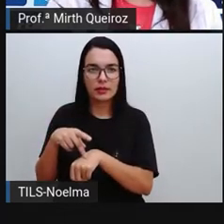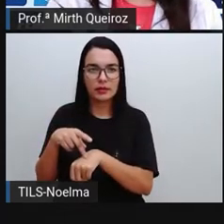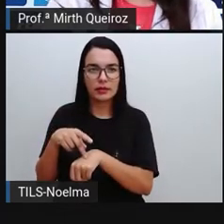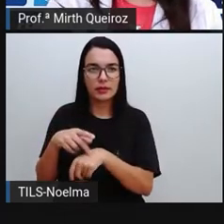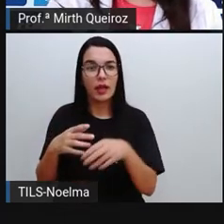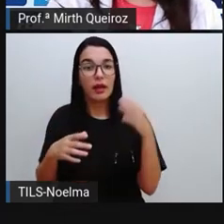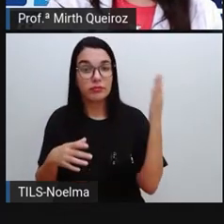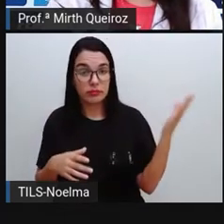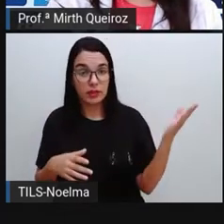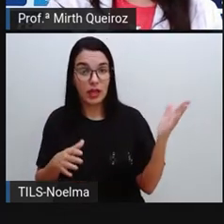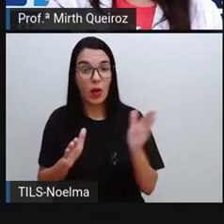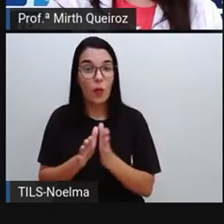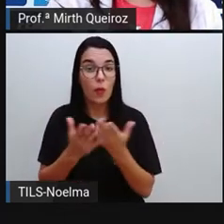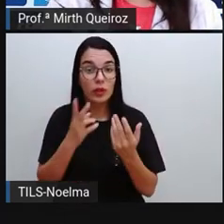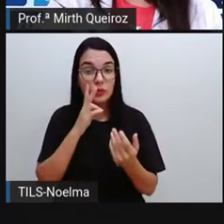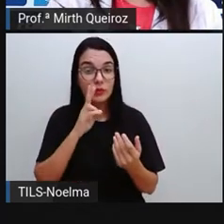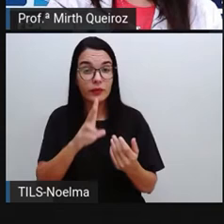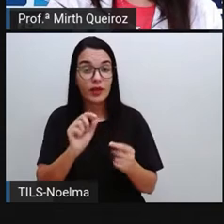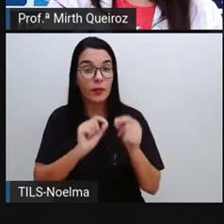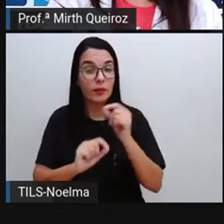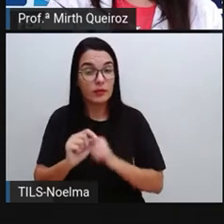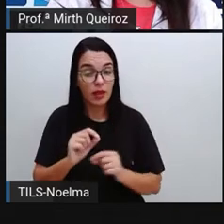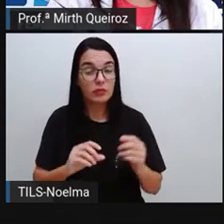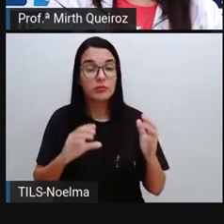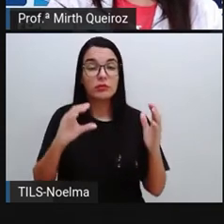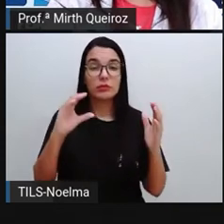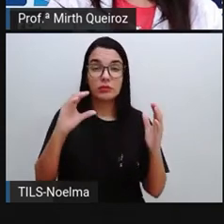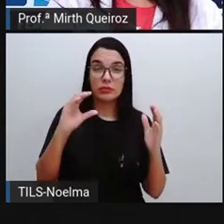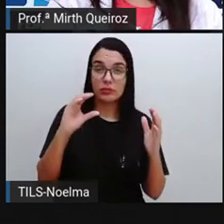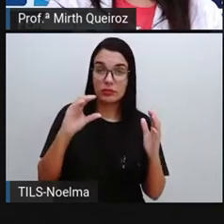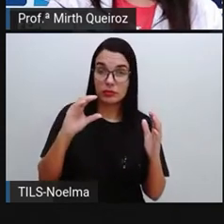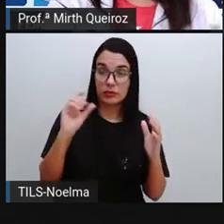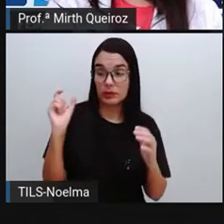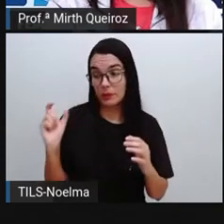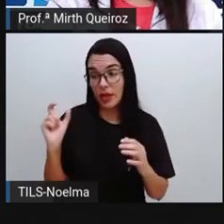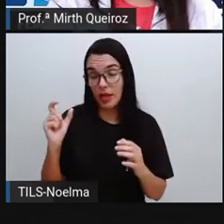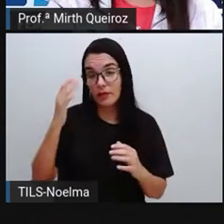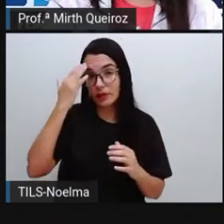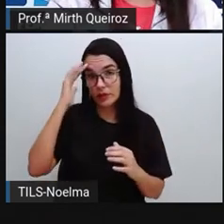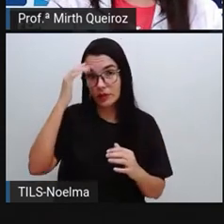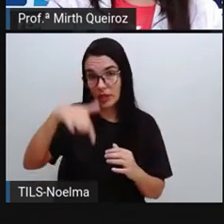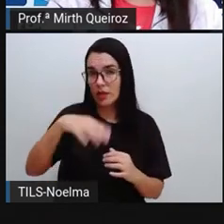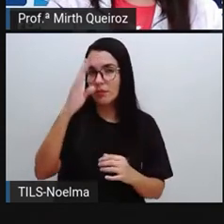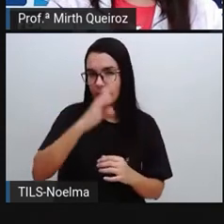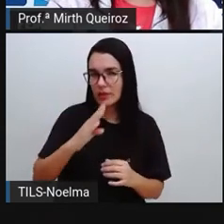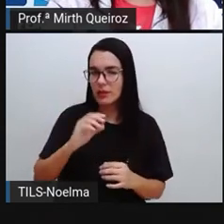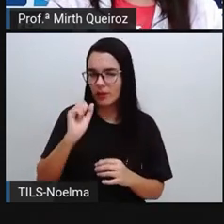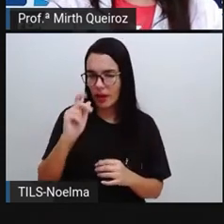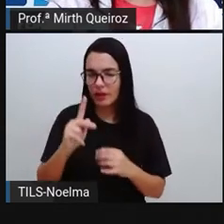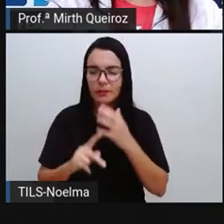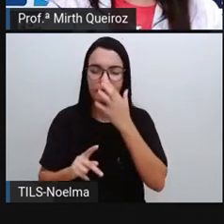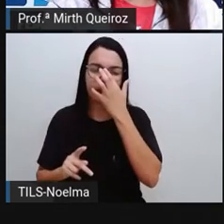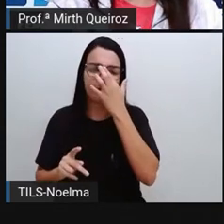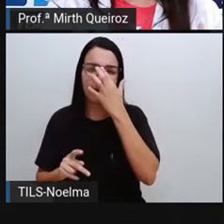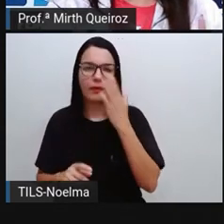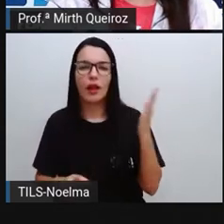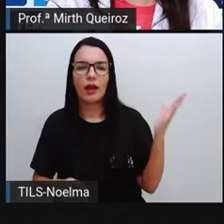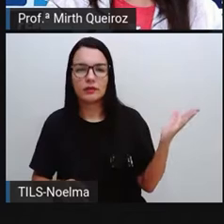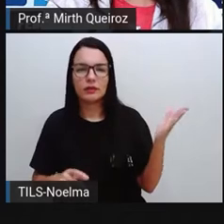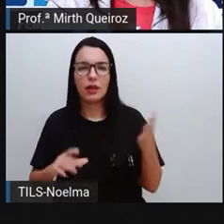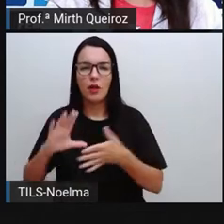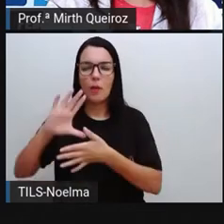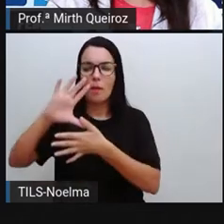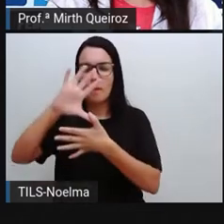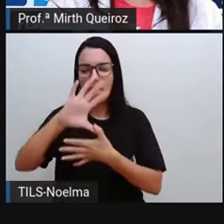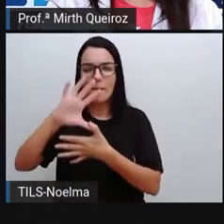Neste caso, quando a gente vai pegar os termos, como são entendidos no Brasil, certo? Então, o mapa mundi e